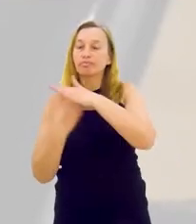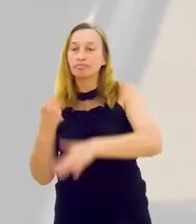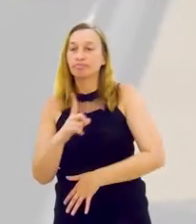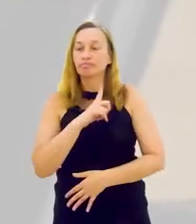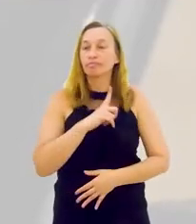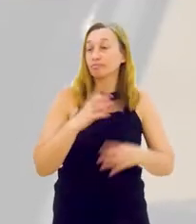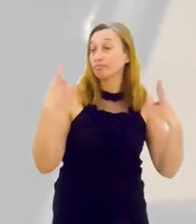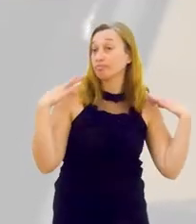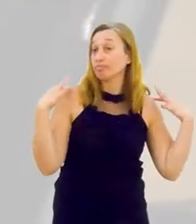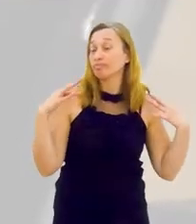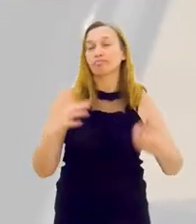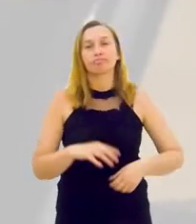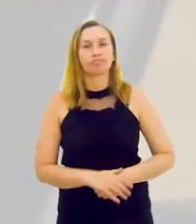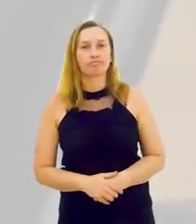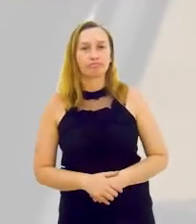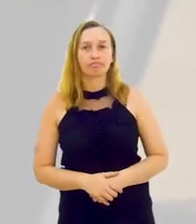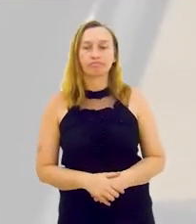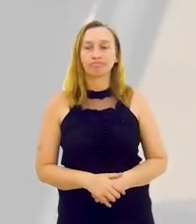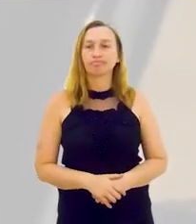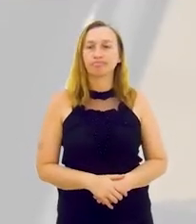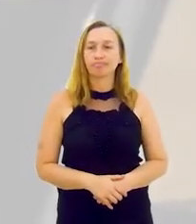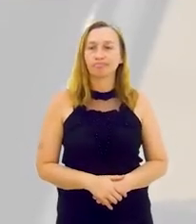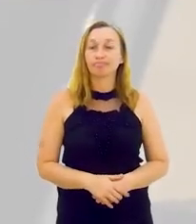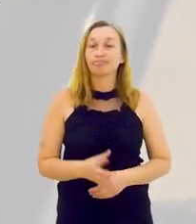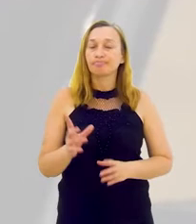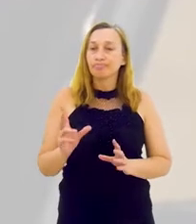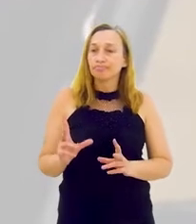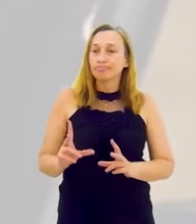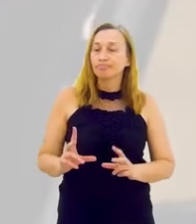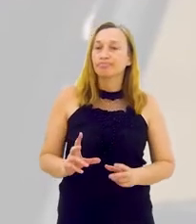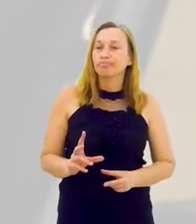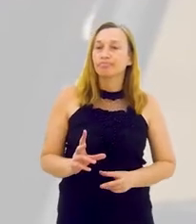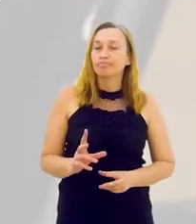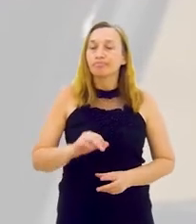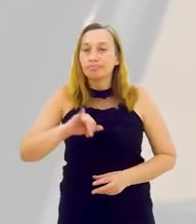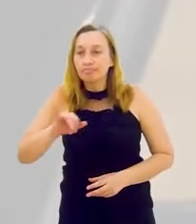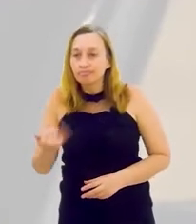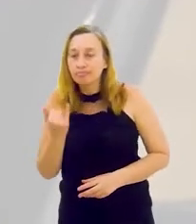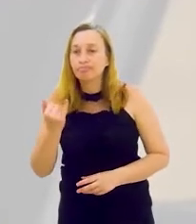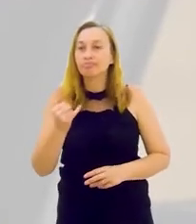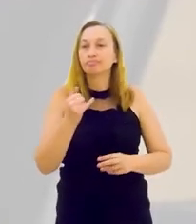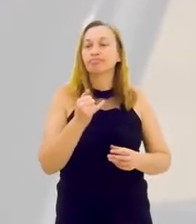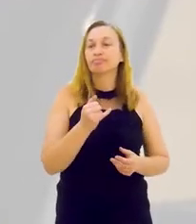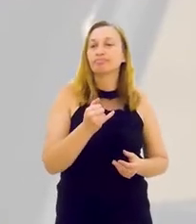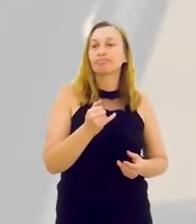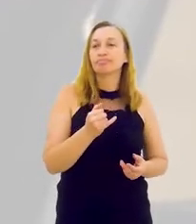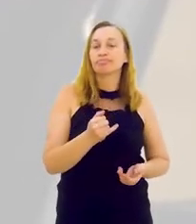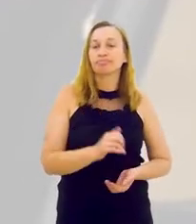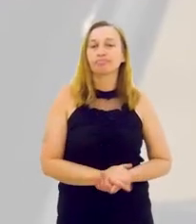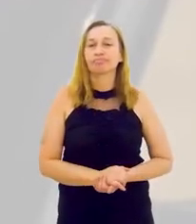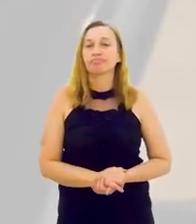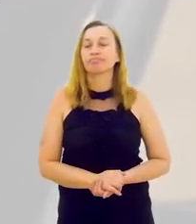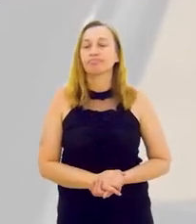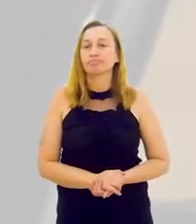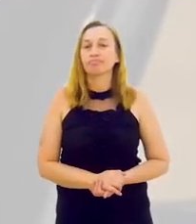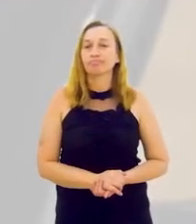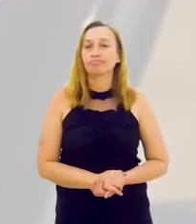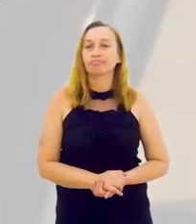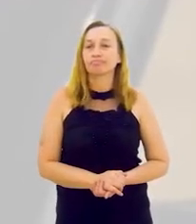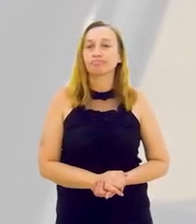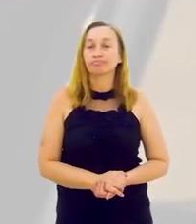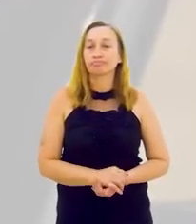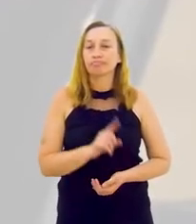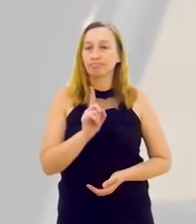do turismo, seja do ponto de vista do reaproveitamento de recursos, etc. Porque você